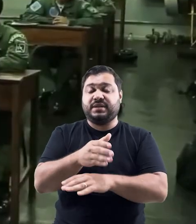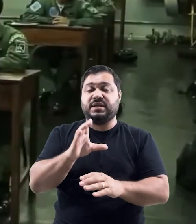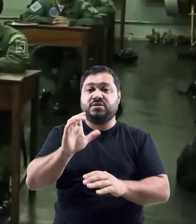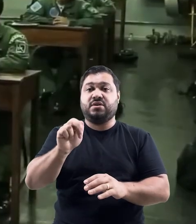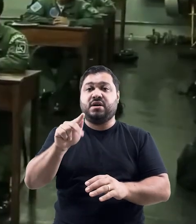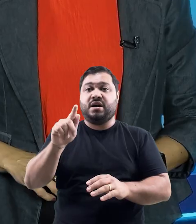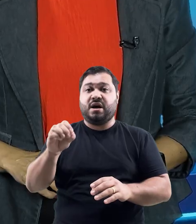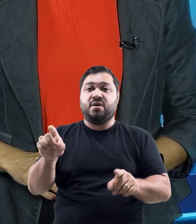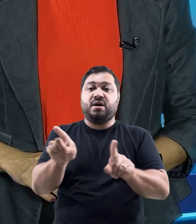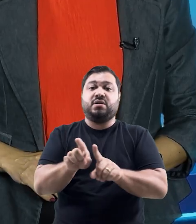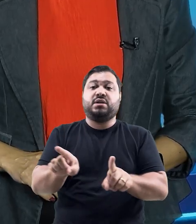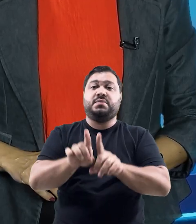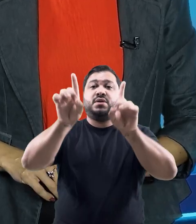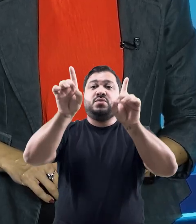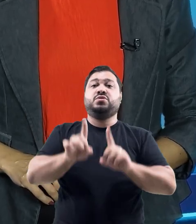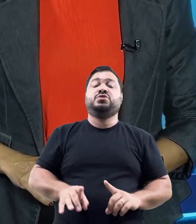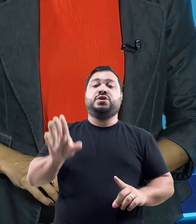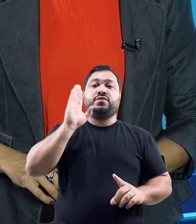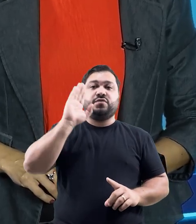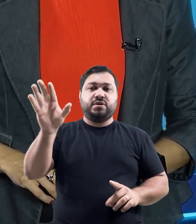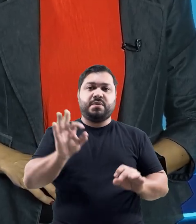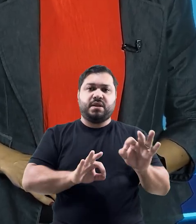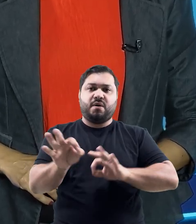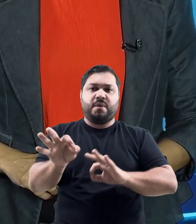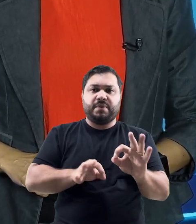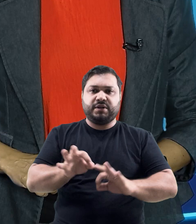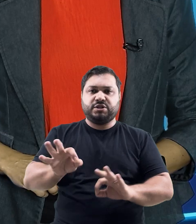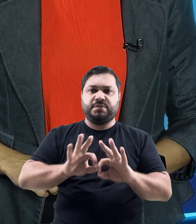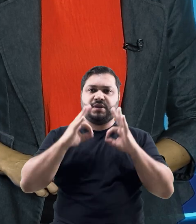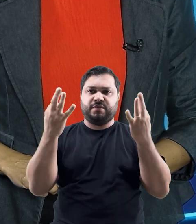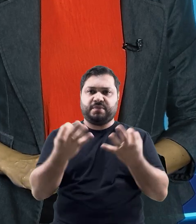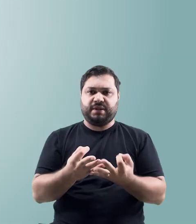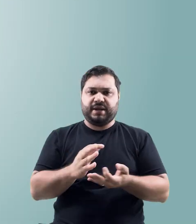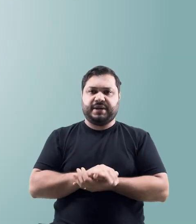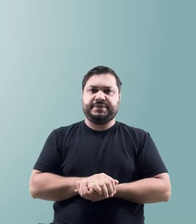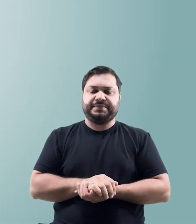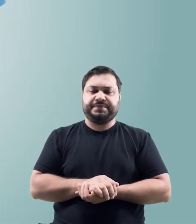cargos públicos e o direito fundamental ao planejamento familiar.